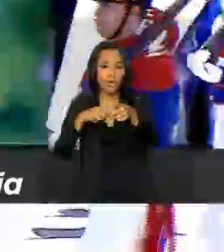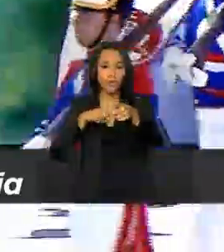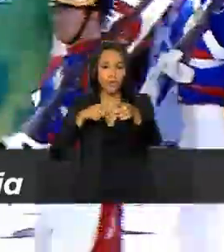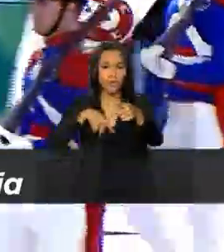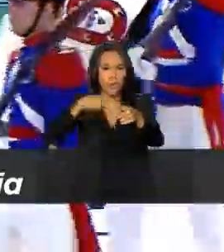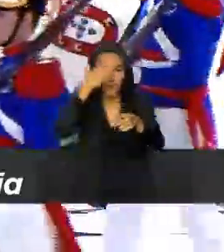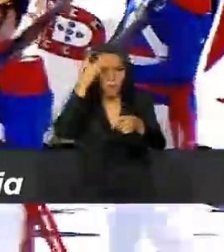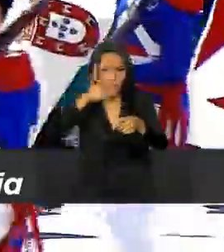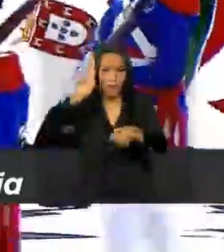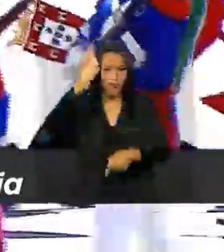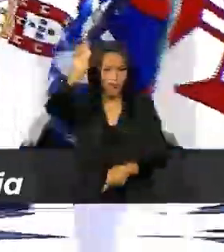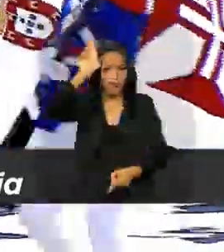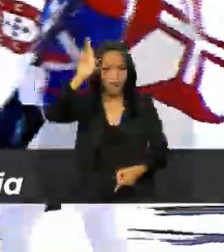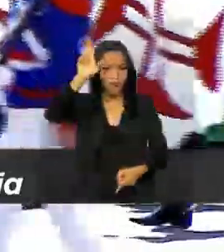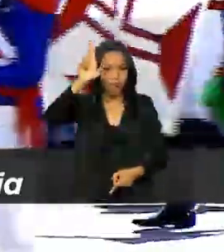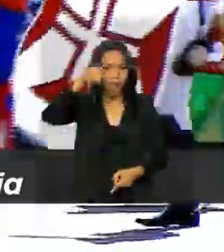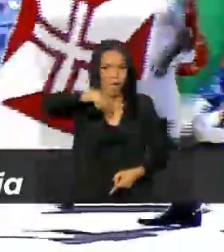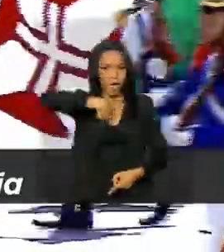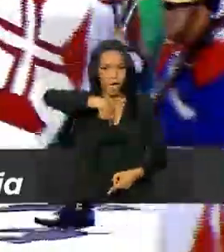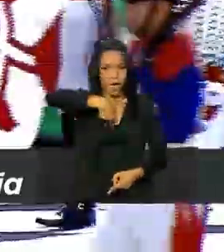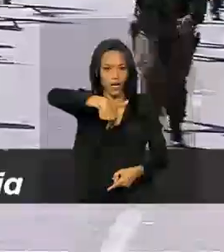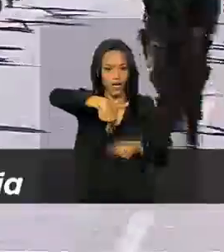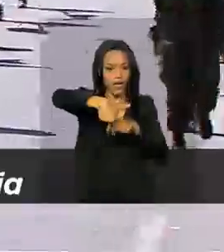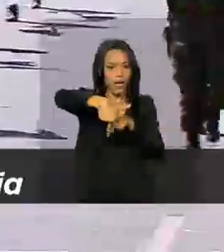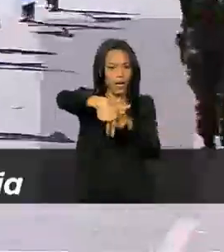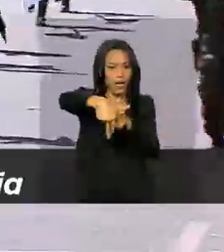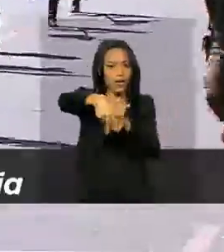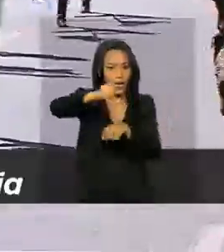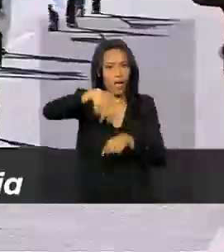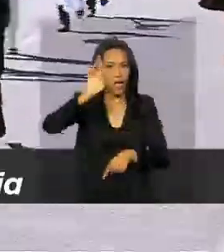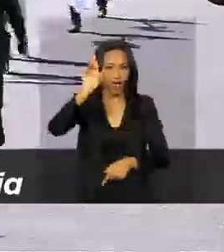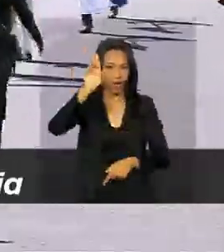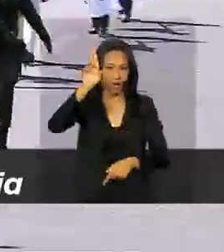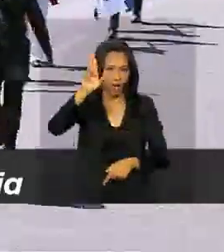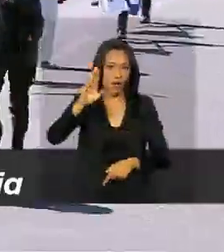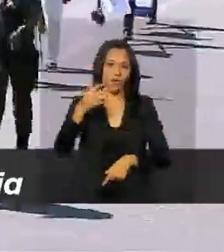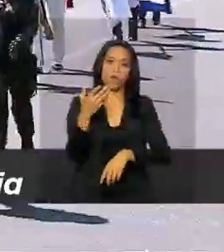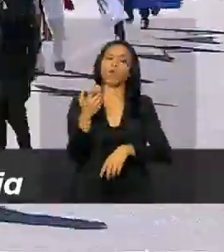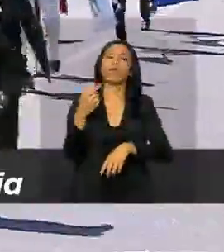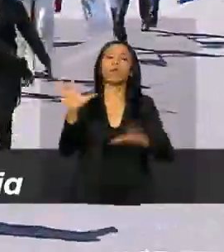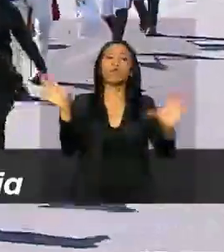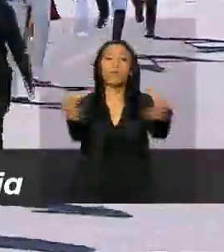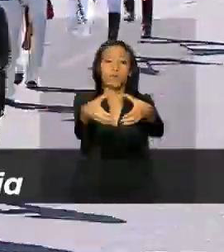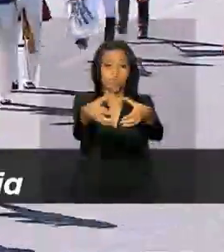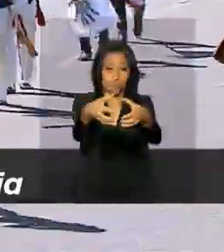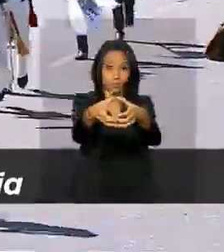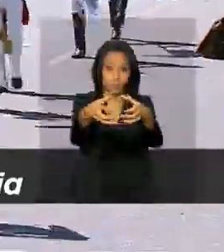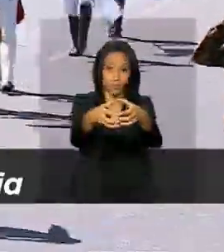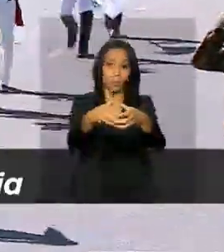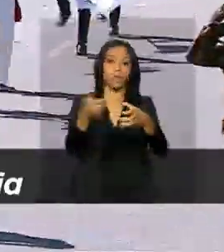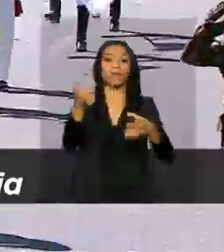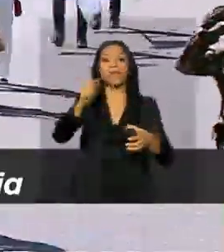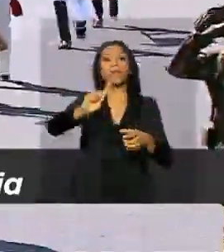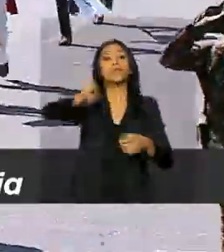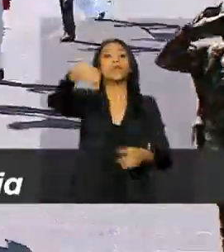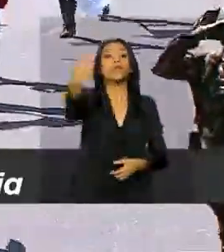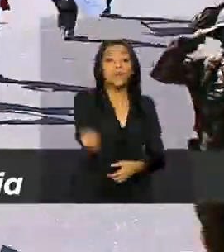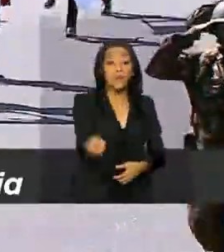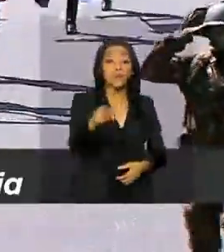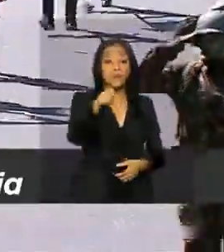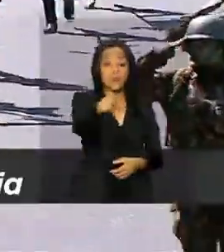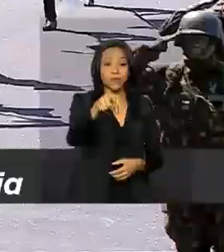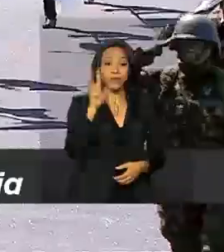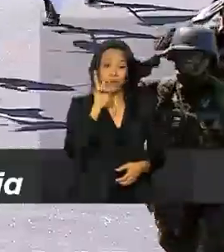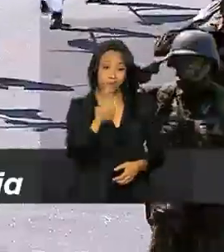desfile a pé, certo, militar, com seu Estado-Maior. Na sequência daquela agrupamento, esse